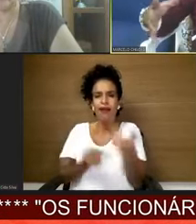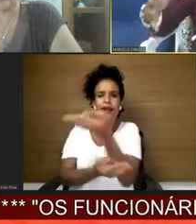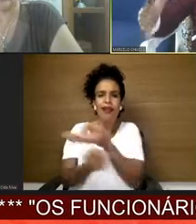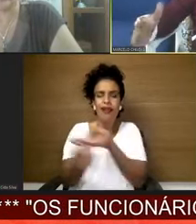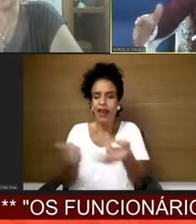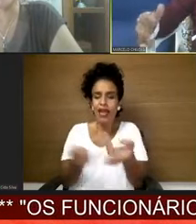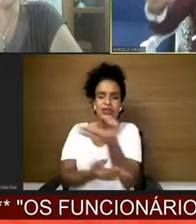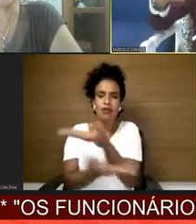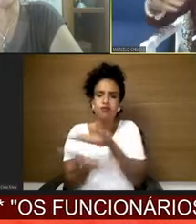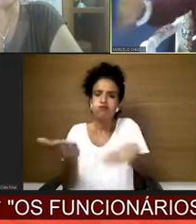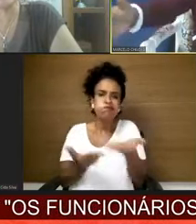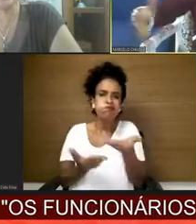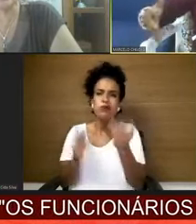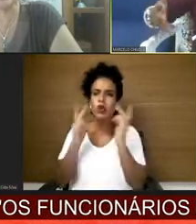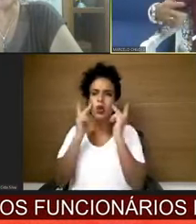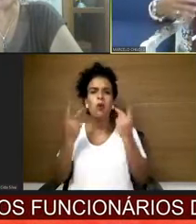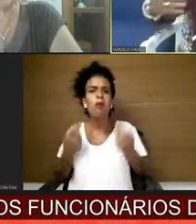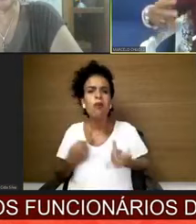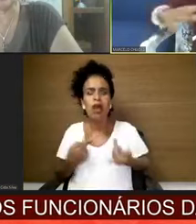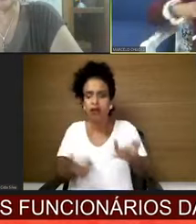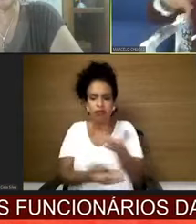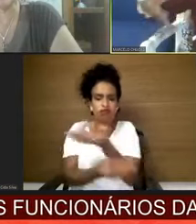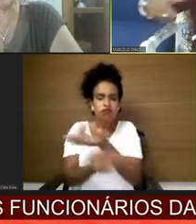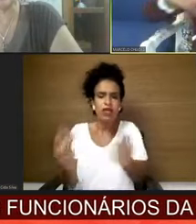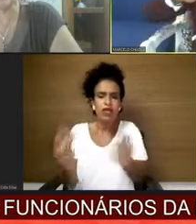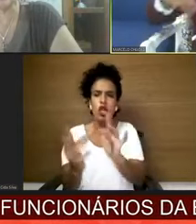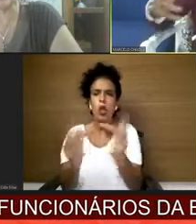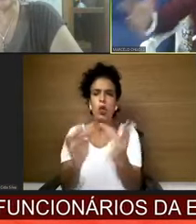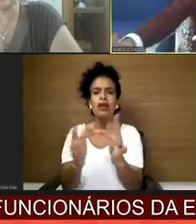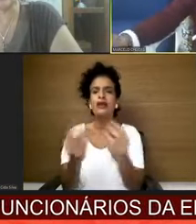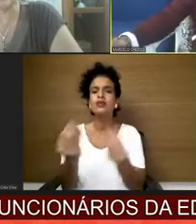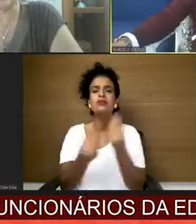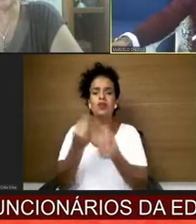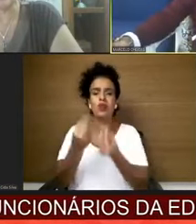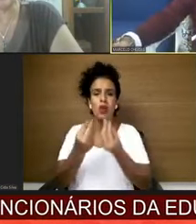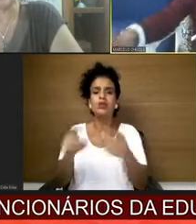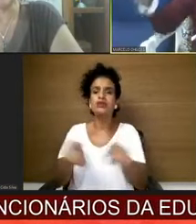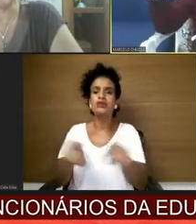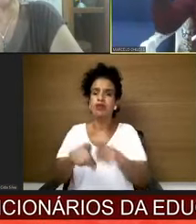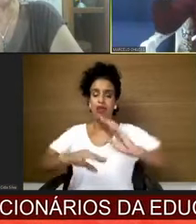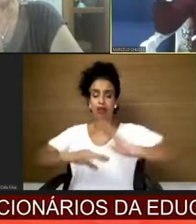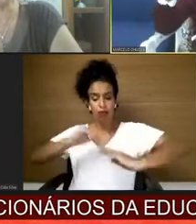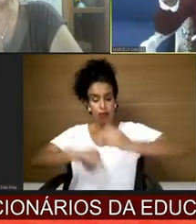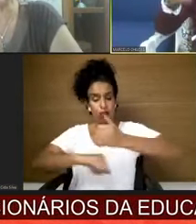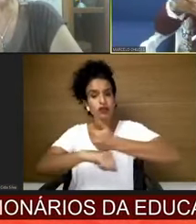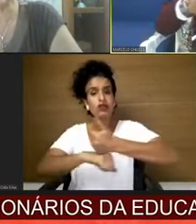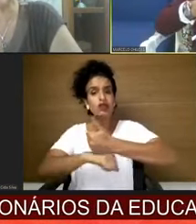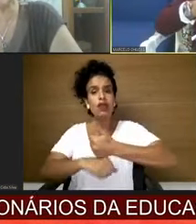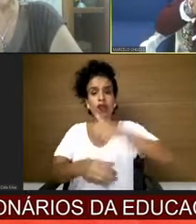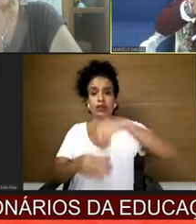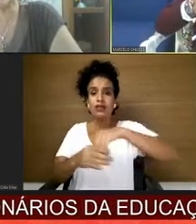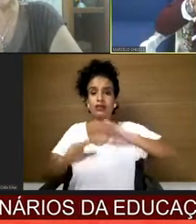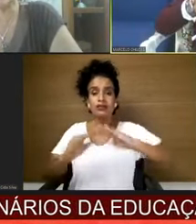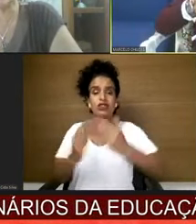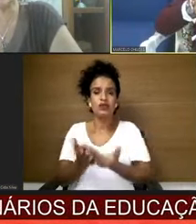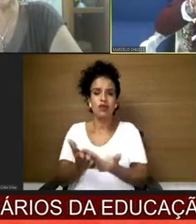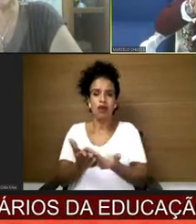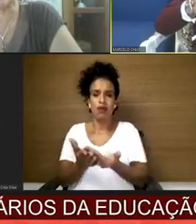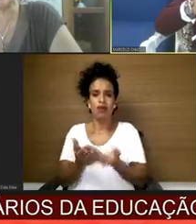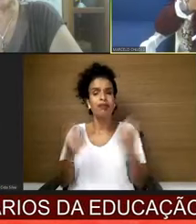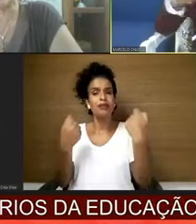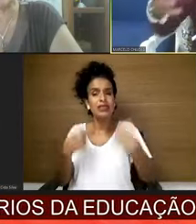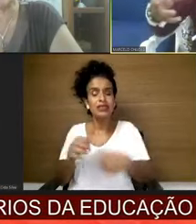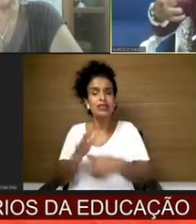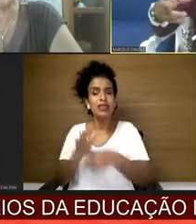nas relações humanas e nas relações ali profissionais, que as coisas meio que se misturam. Mas é preciso definir